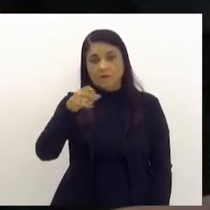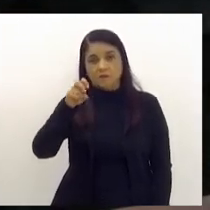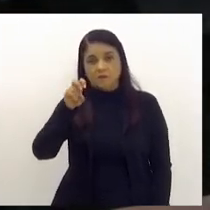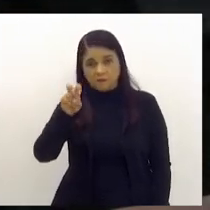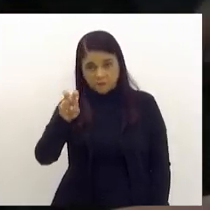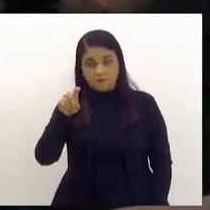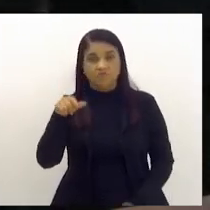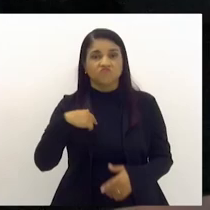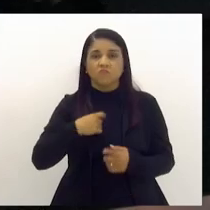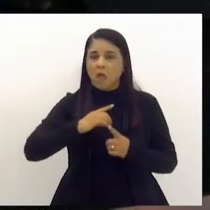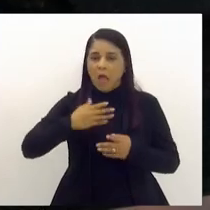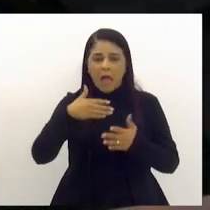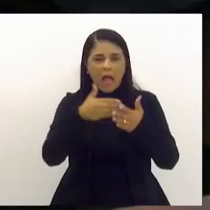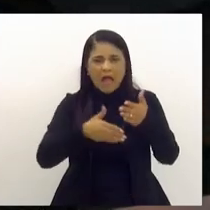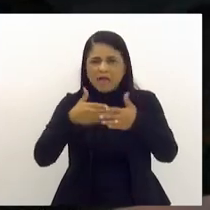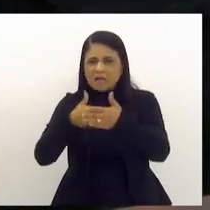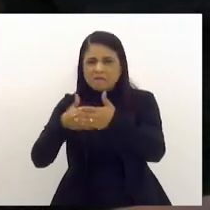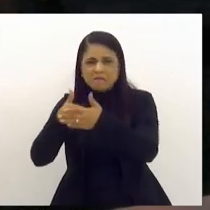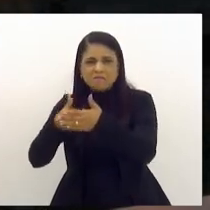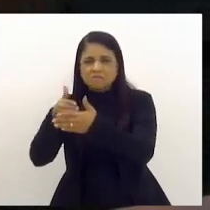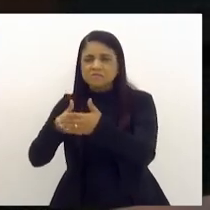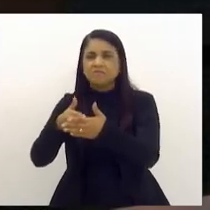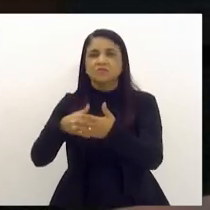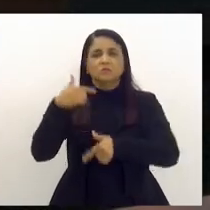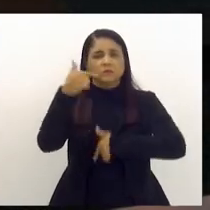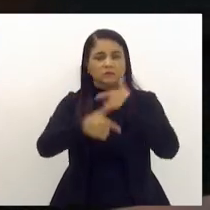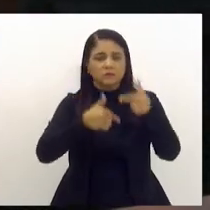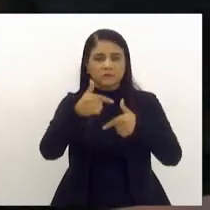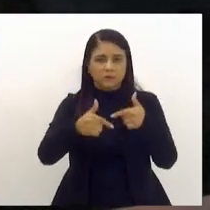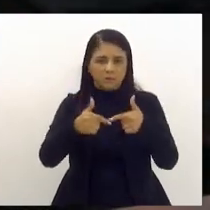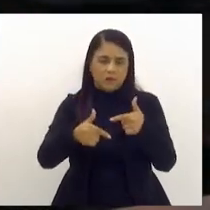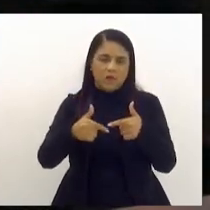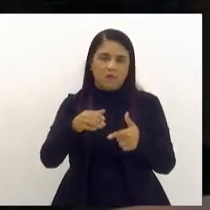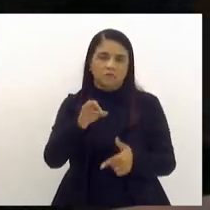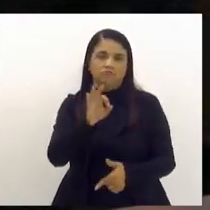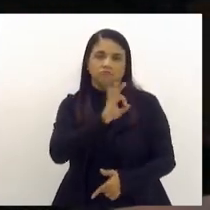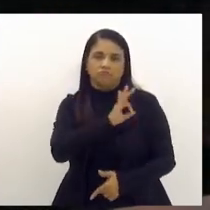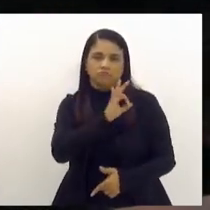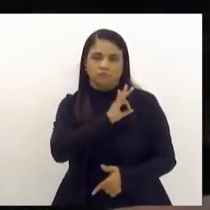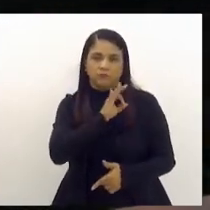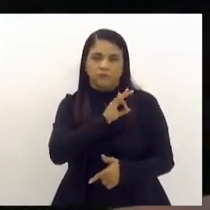das forças policiais no estado do Rio de Janeiro.